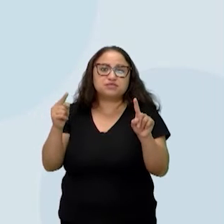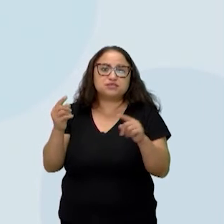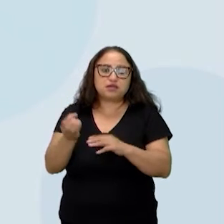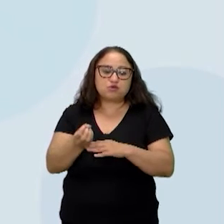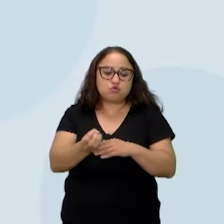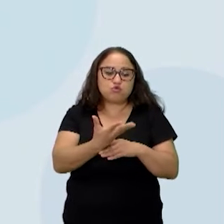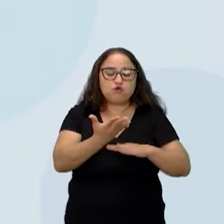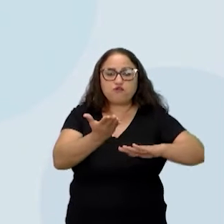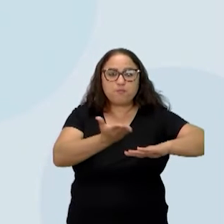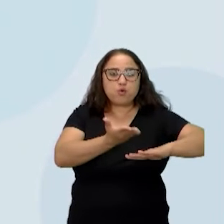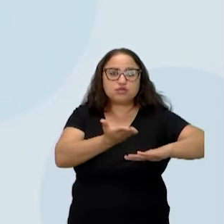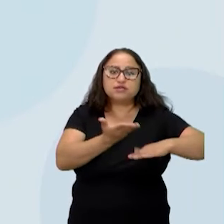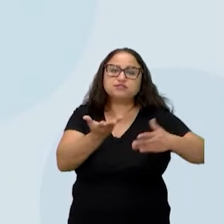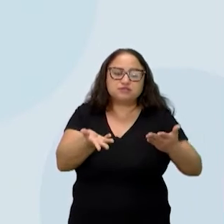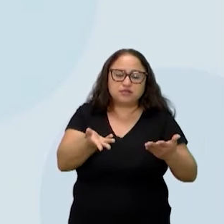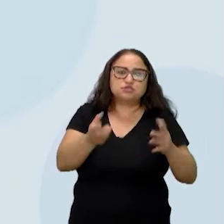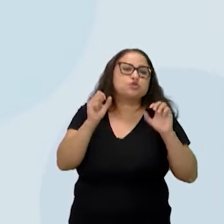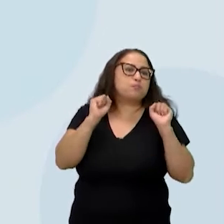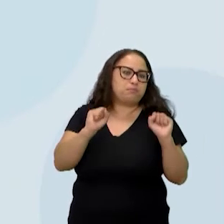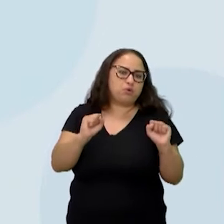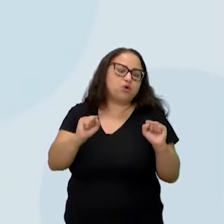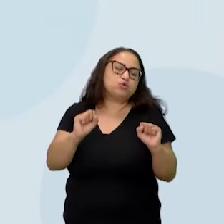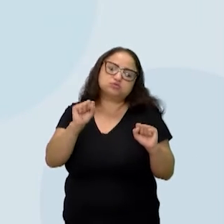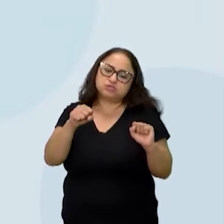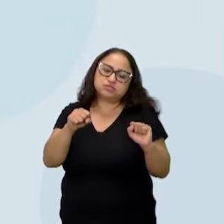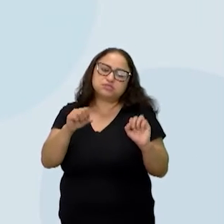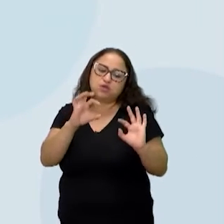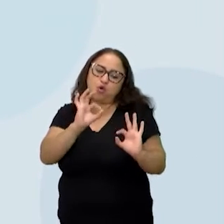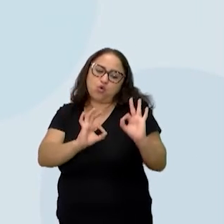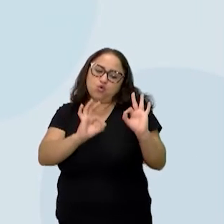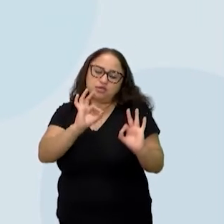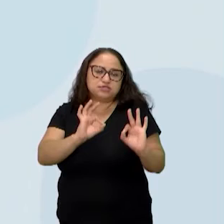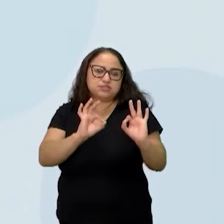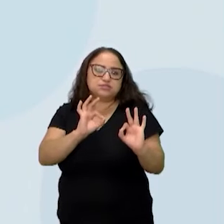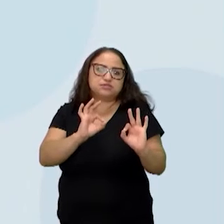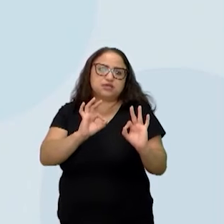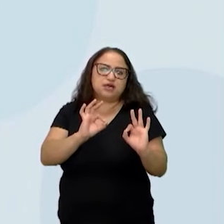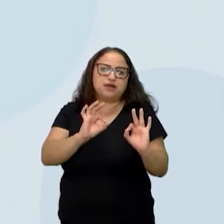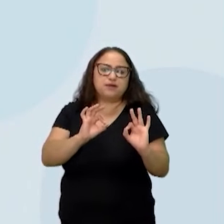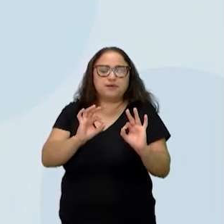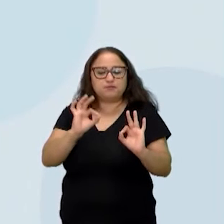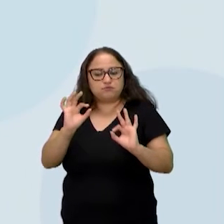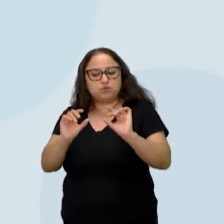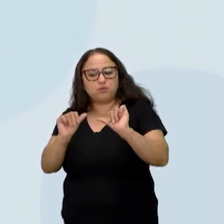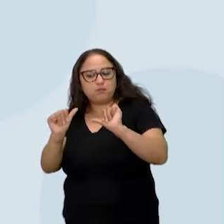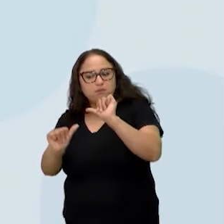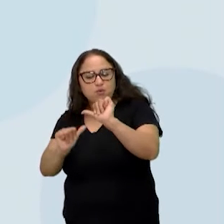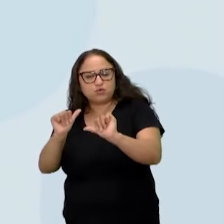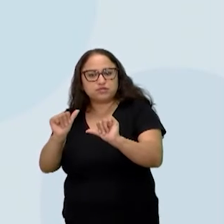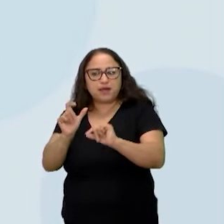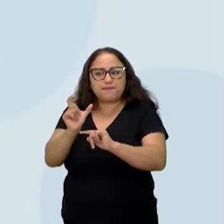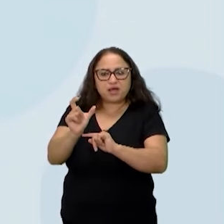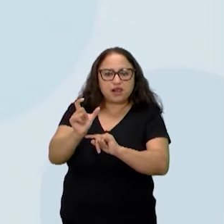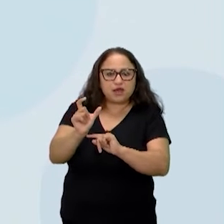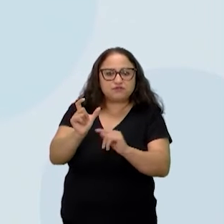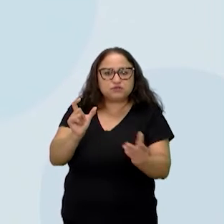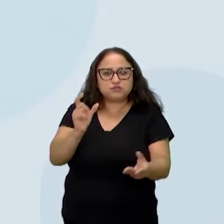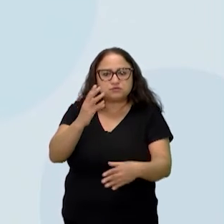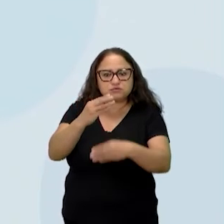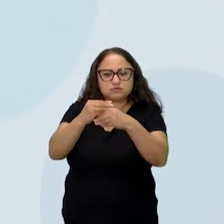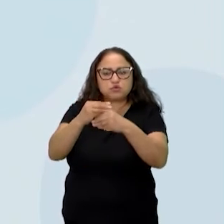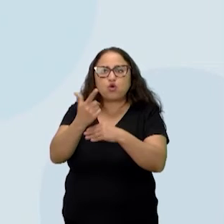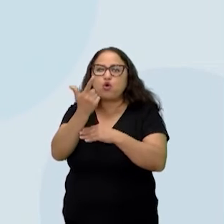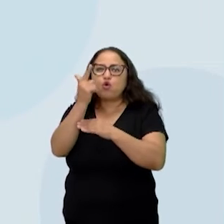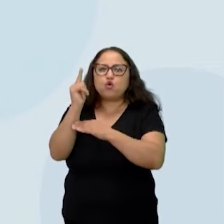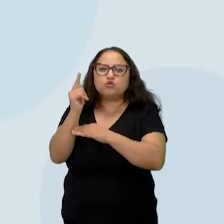moderna. Então, ele pode, sim, fazer pequenos ajustes no texto, modificar algumas palavras, inserir outras. Só que,